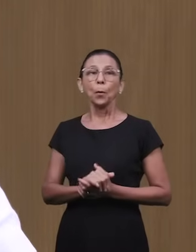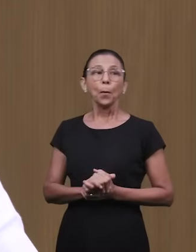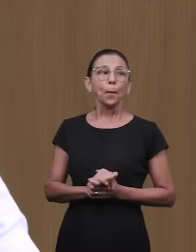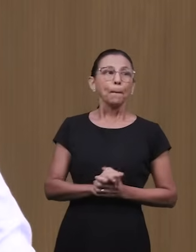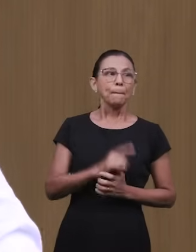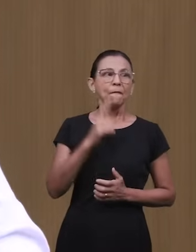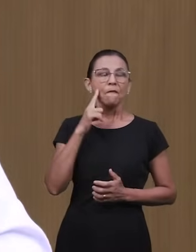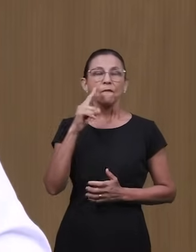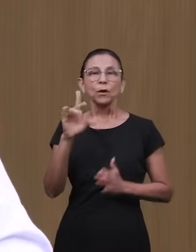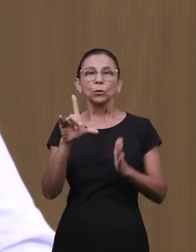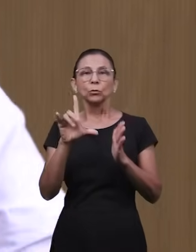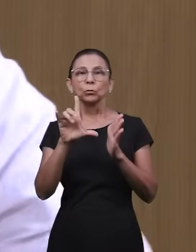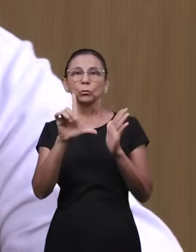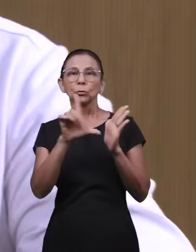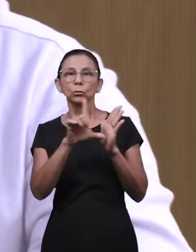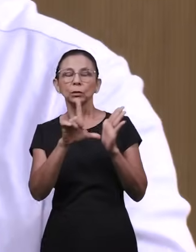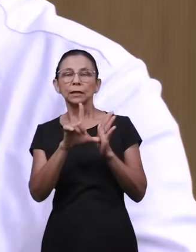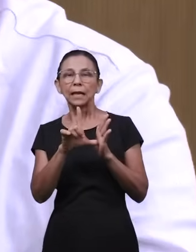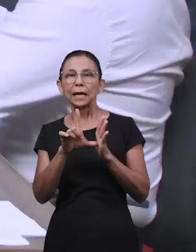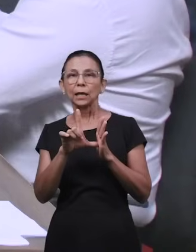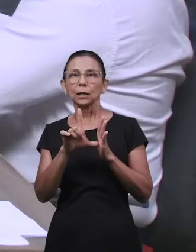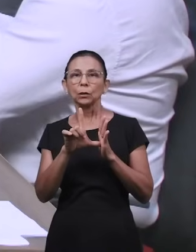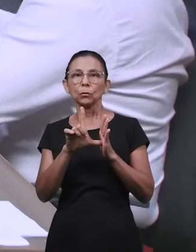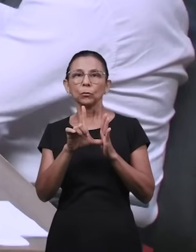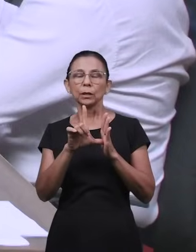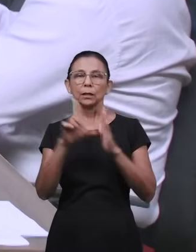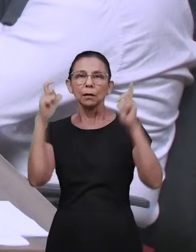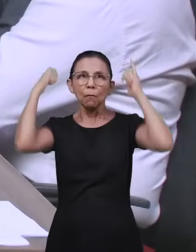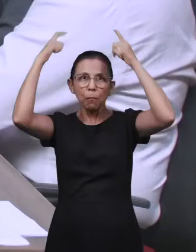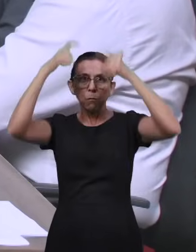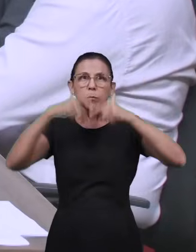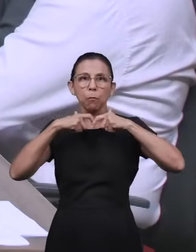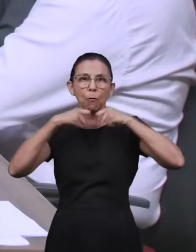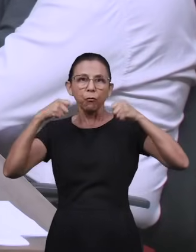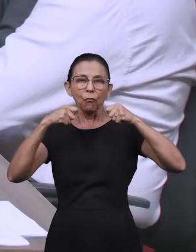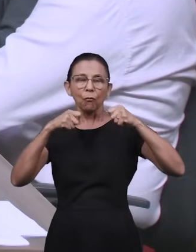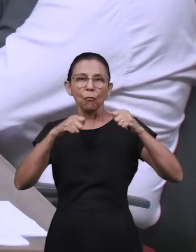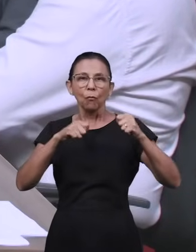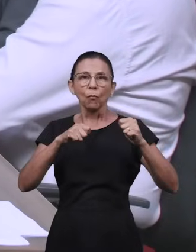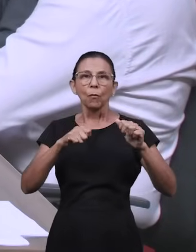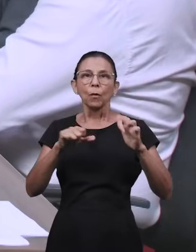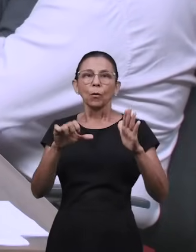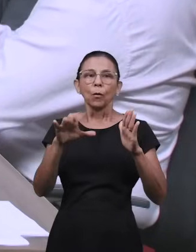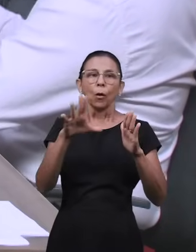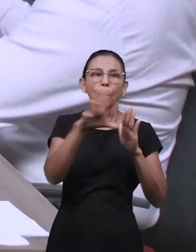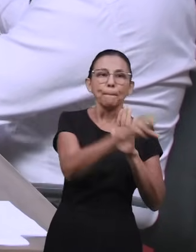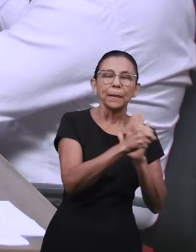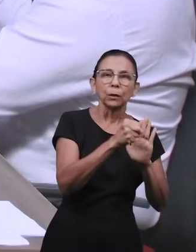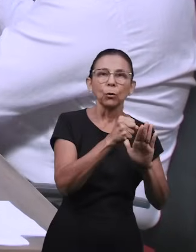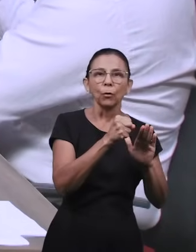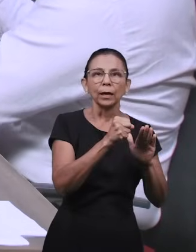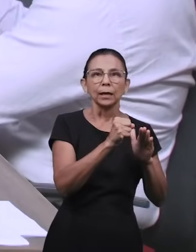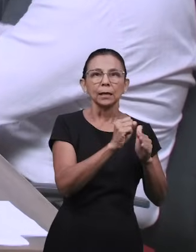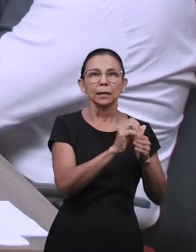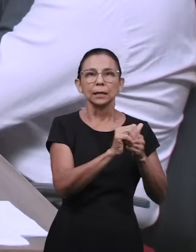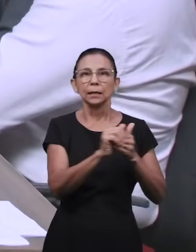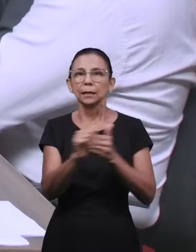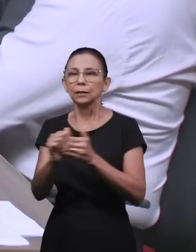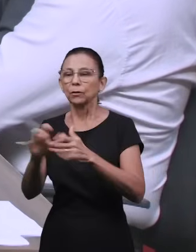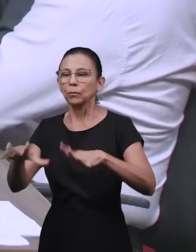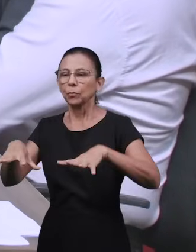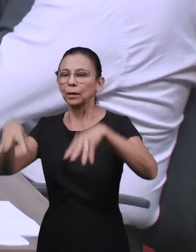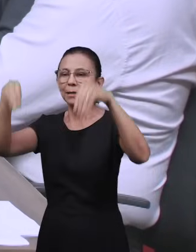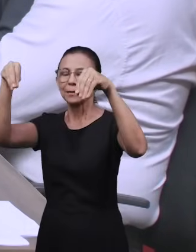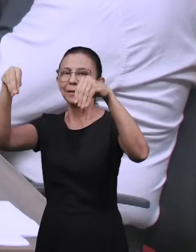conhecido como Castelo de Wartburg. Tem aqui até uma foto que vai demonstrar. Essa